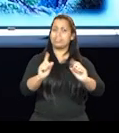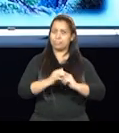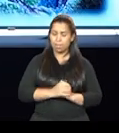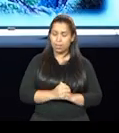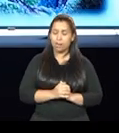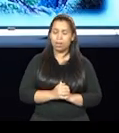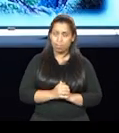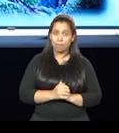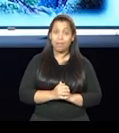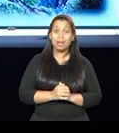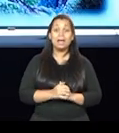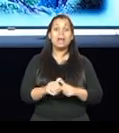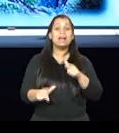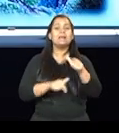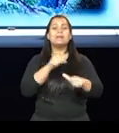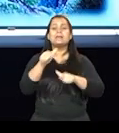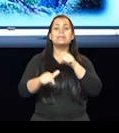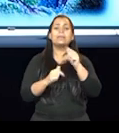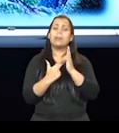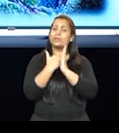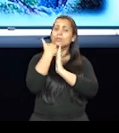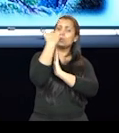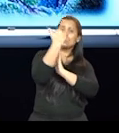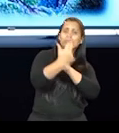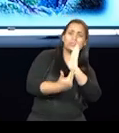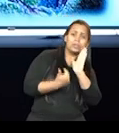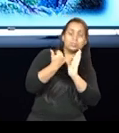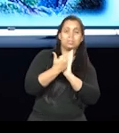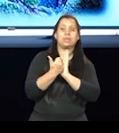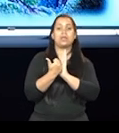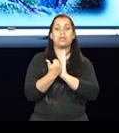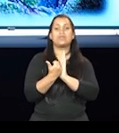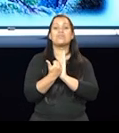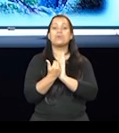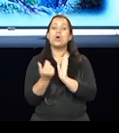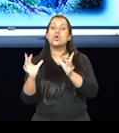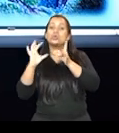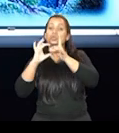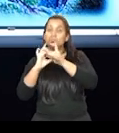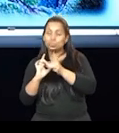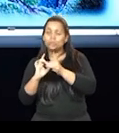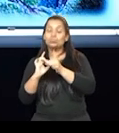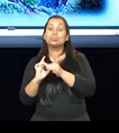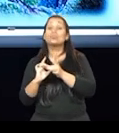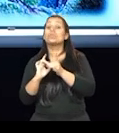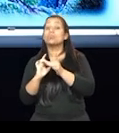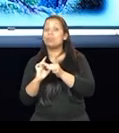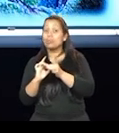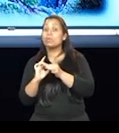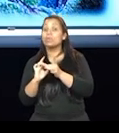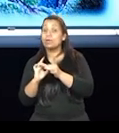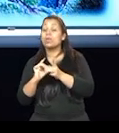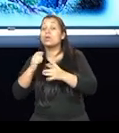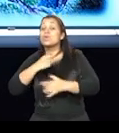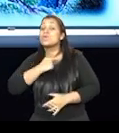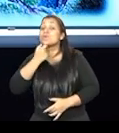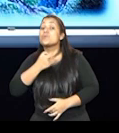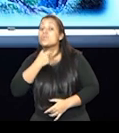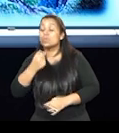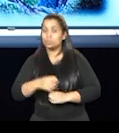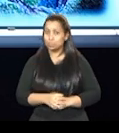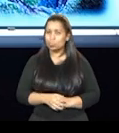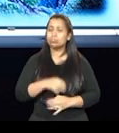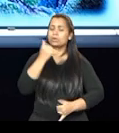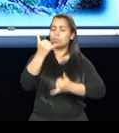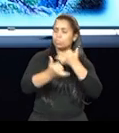trabalha todo o esquema gráfico, unindo imagem, palavra, som, numa brincadeira lúdica e